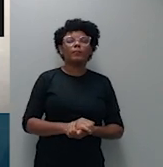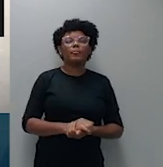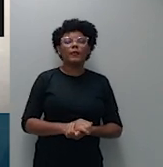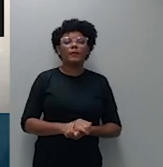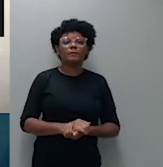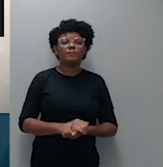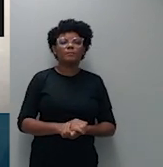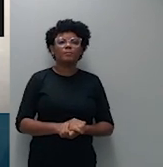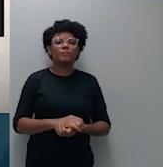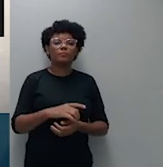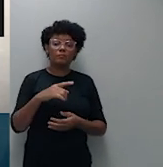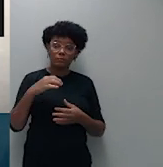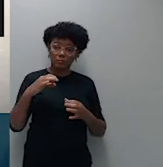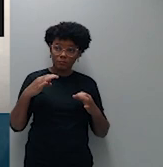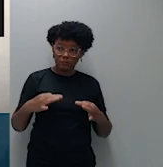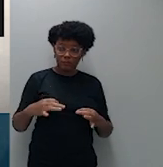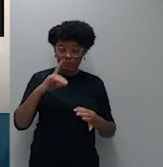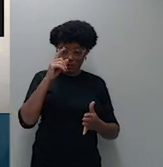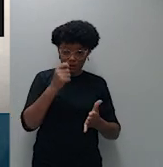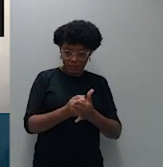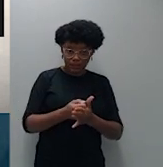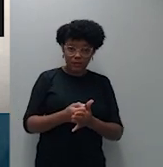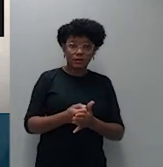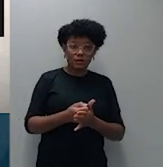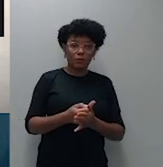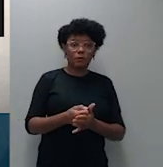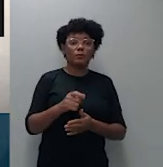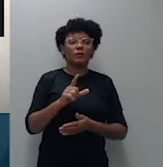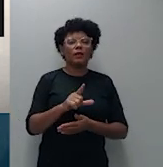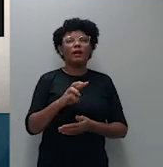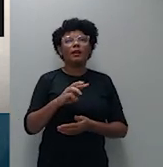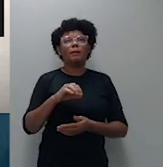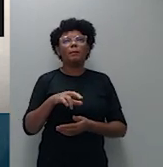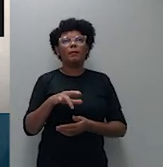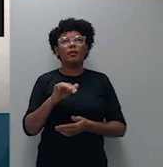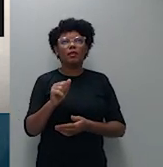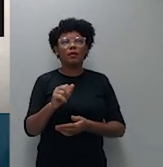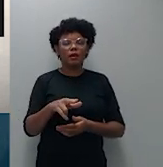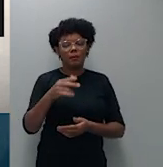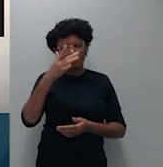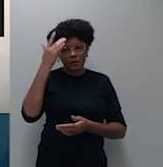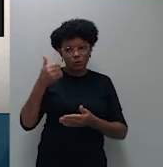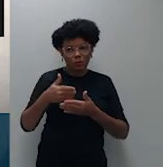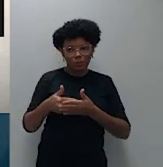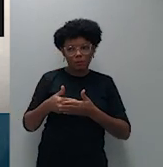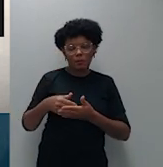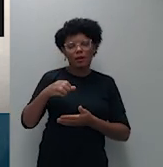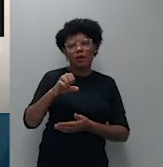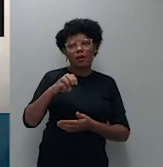a ordem de habeas corpus confirmando-se a decisão liminar para ter